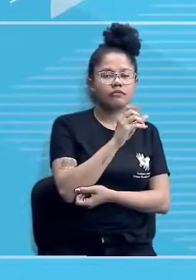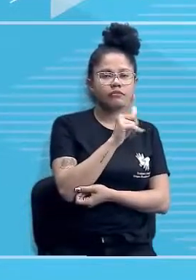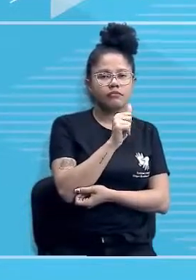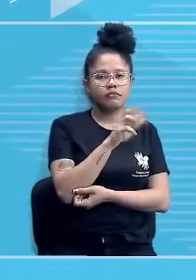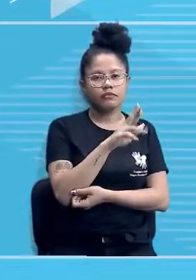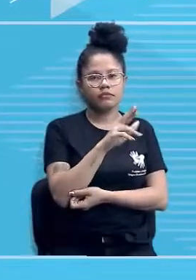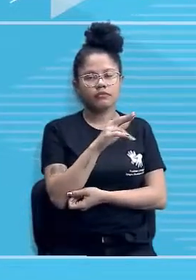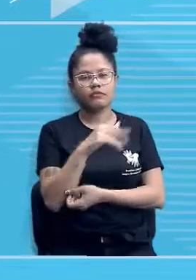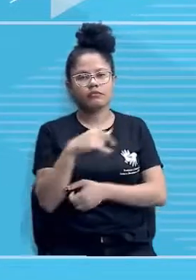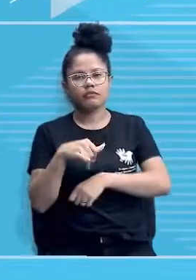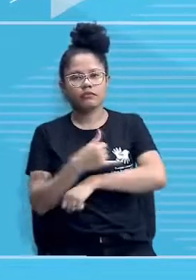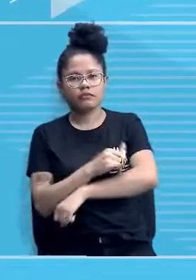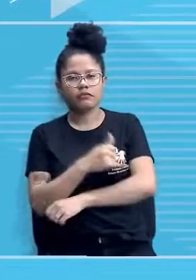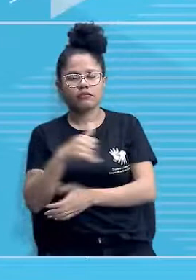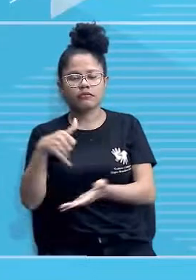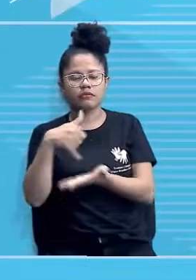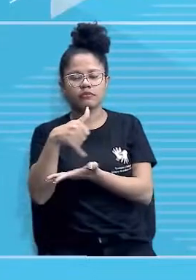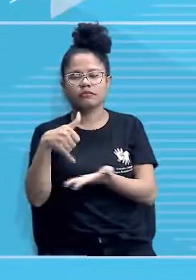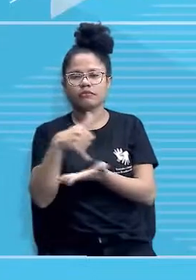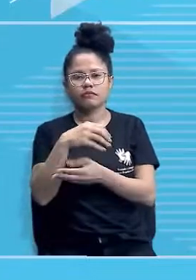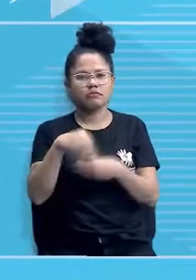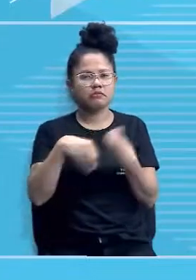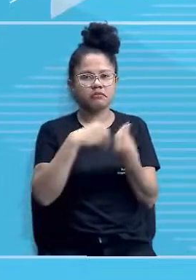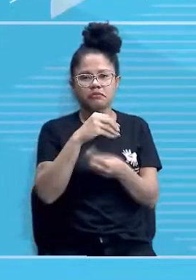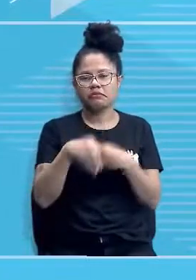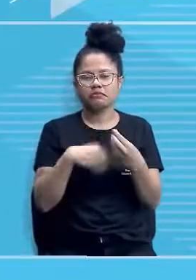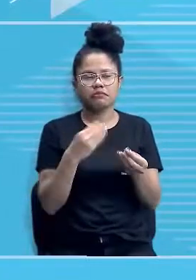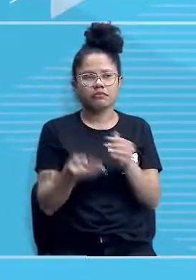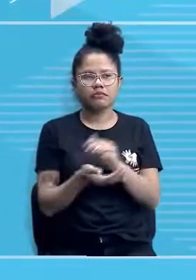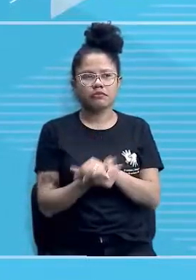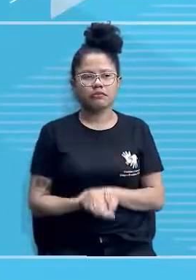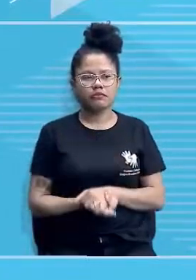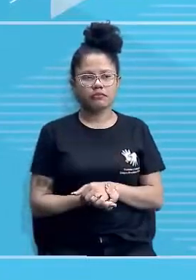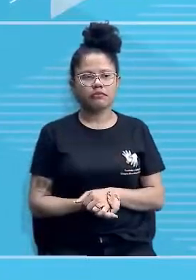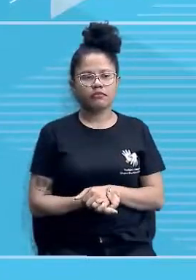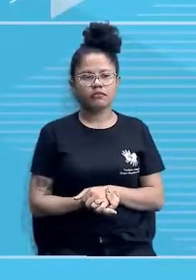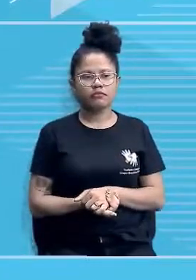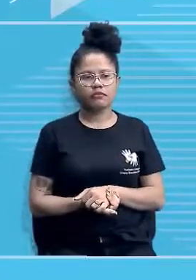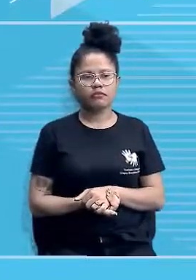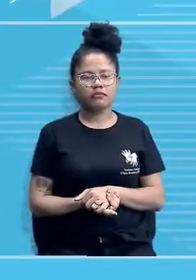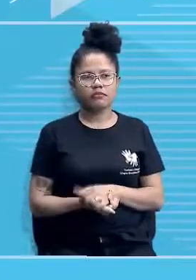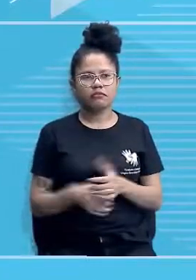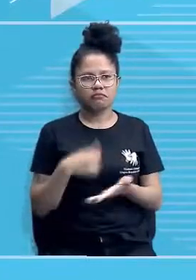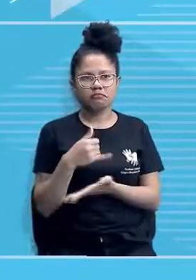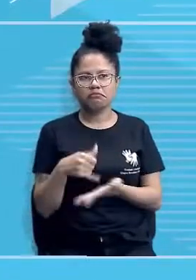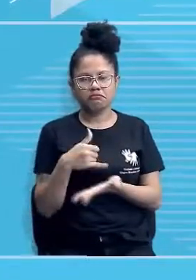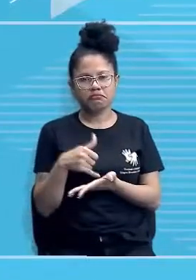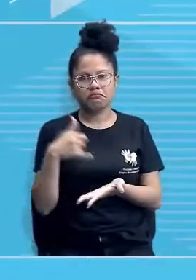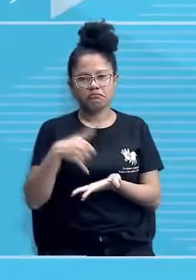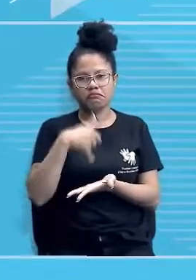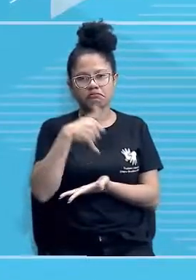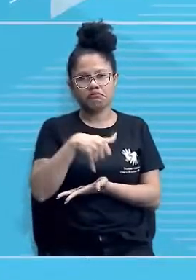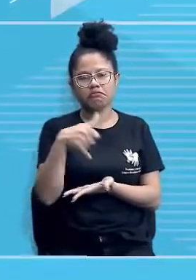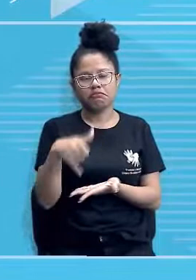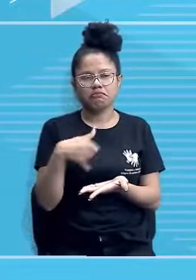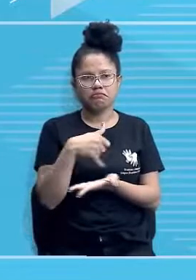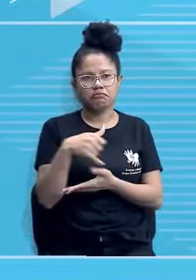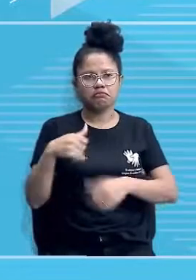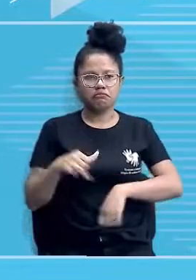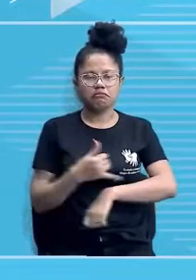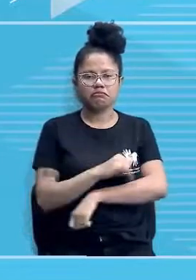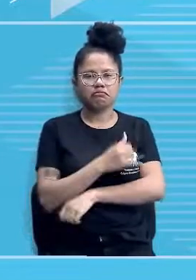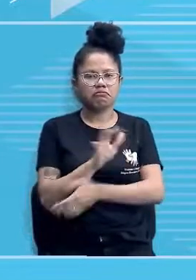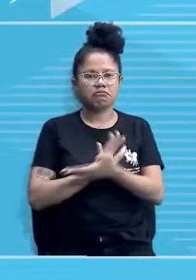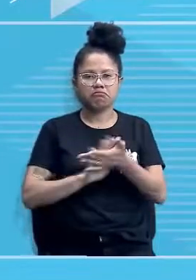a gordura é Apolar então não se mistura tá nem com gordura nem com óleo é porque as